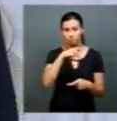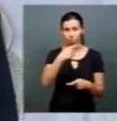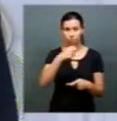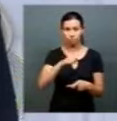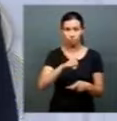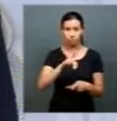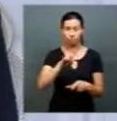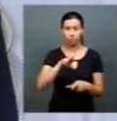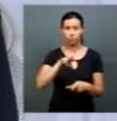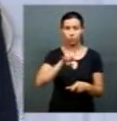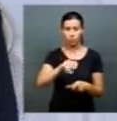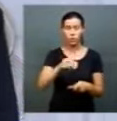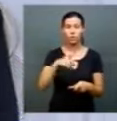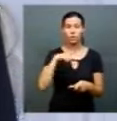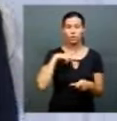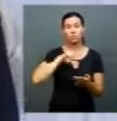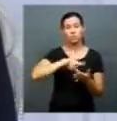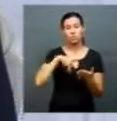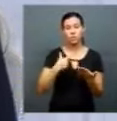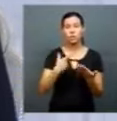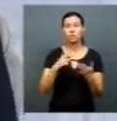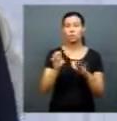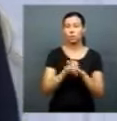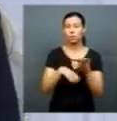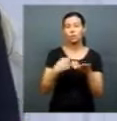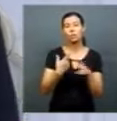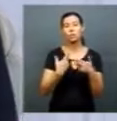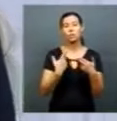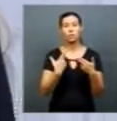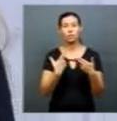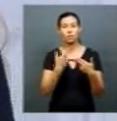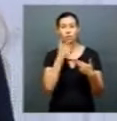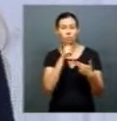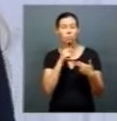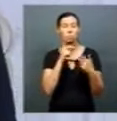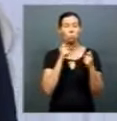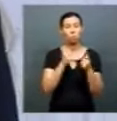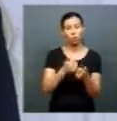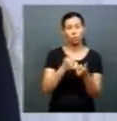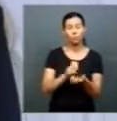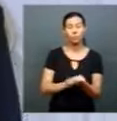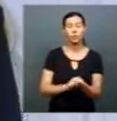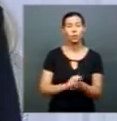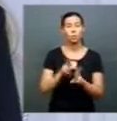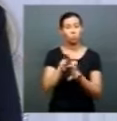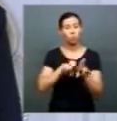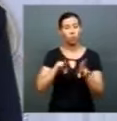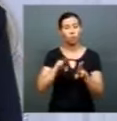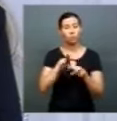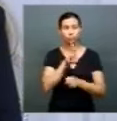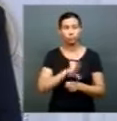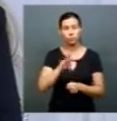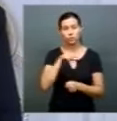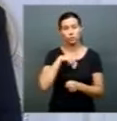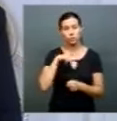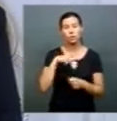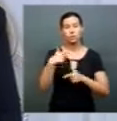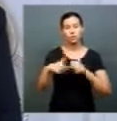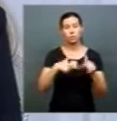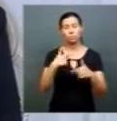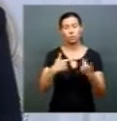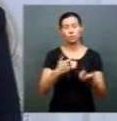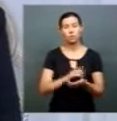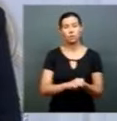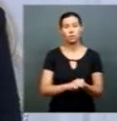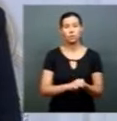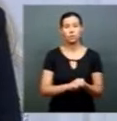várias empresas de sucesso desse vale. Em Uberlândia mesmo, a gente tem feito um trabalho muito importante,